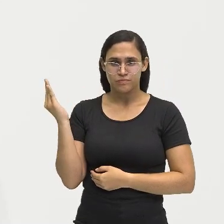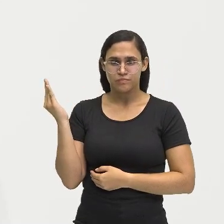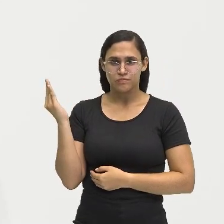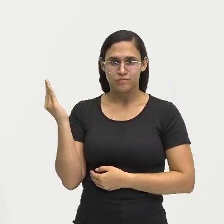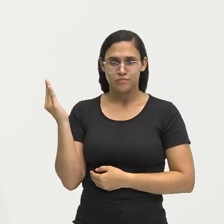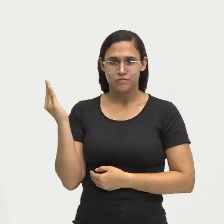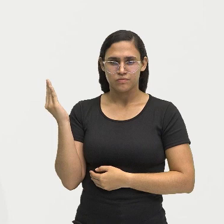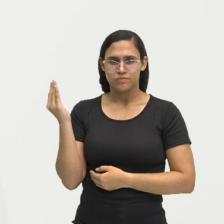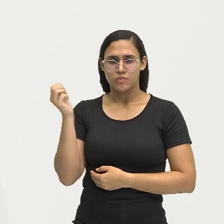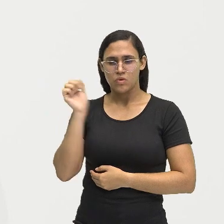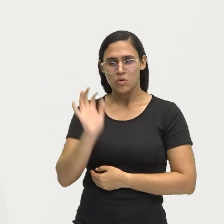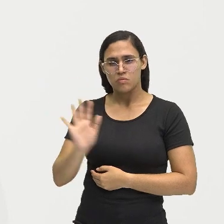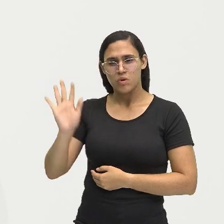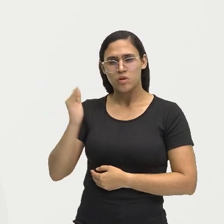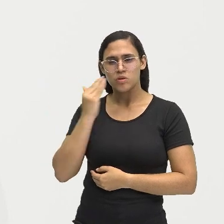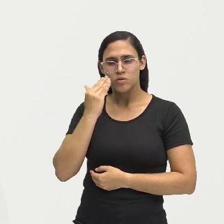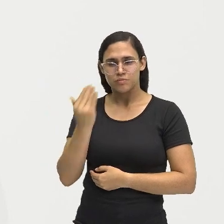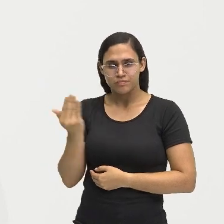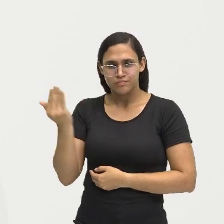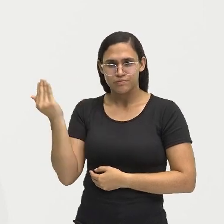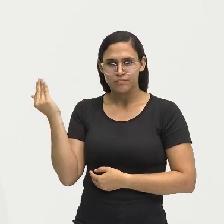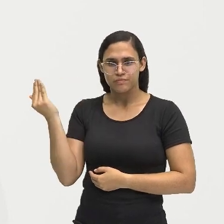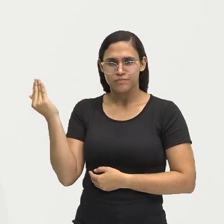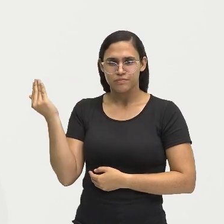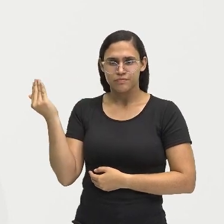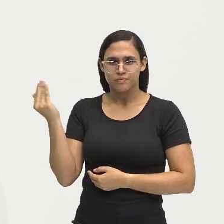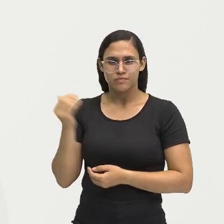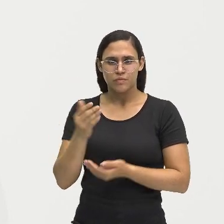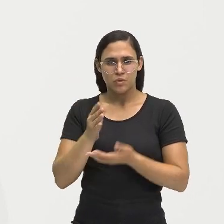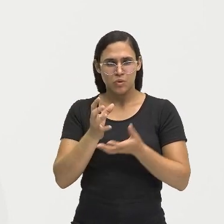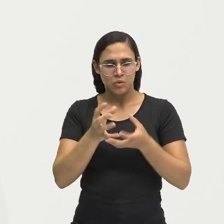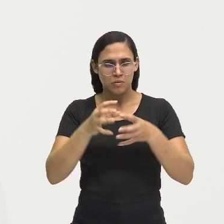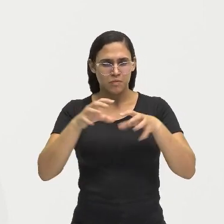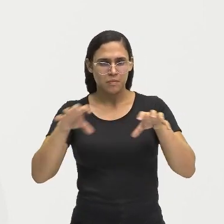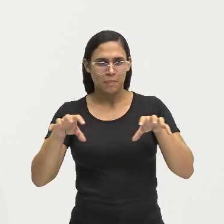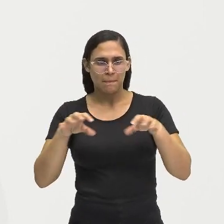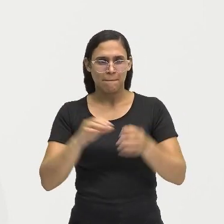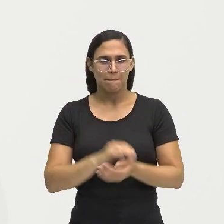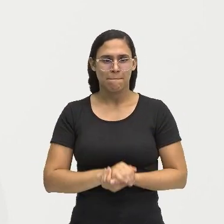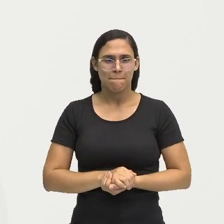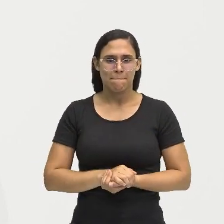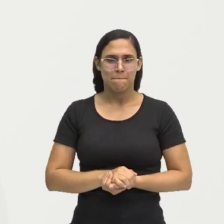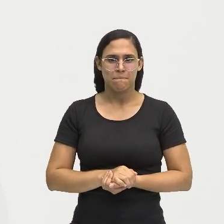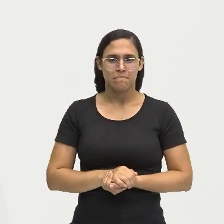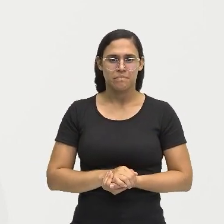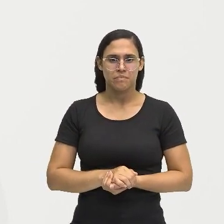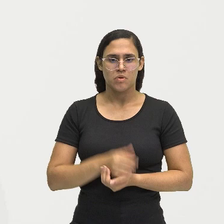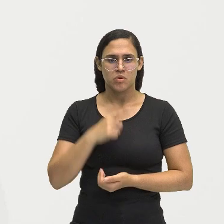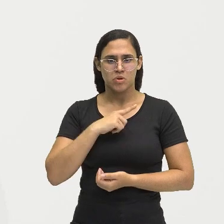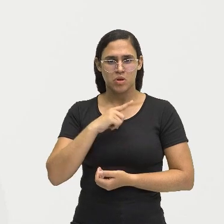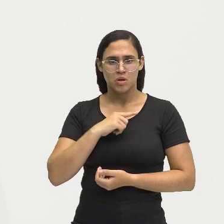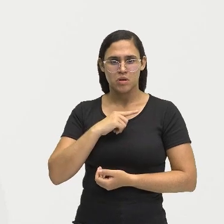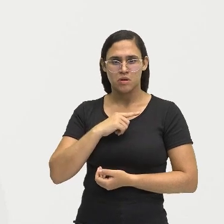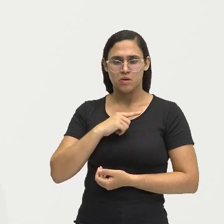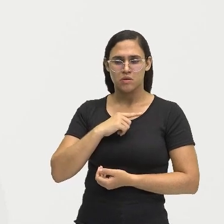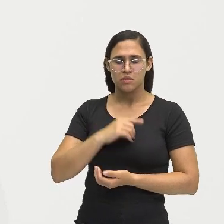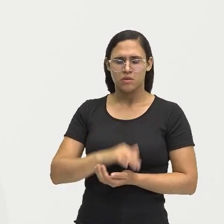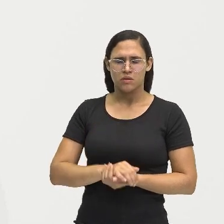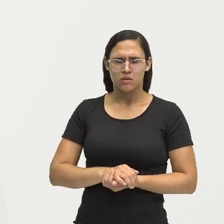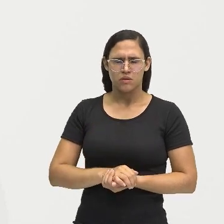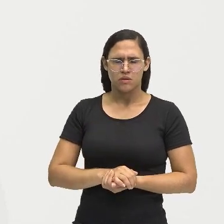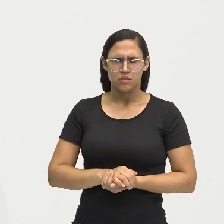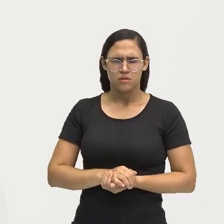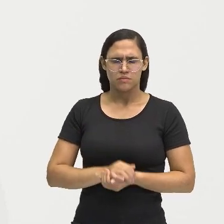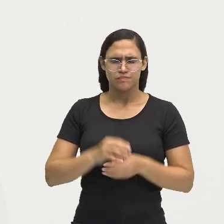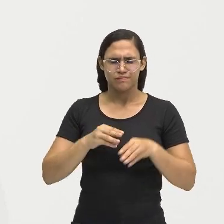Vamos observar aqui que a floresta amazônica, né, sendo dividida em não inundável, então temos aqui a terra firme, né?